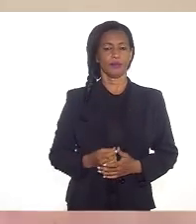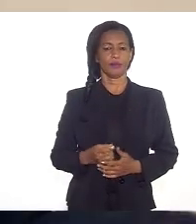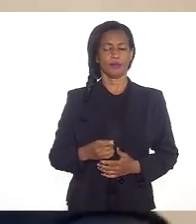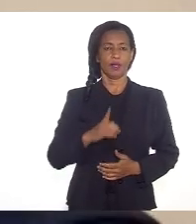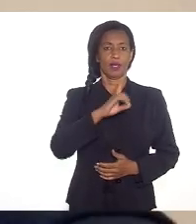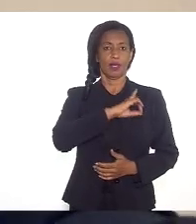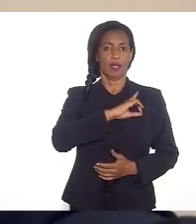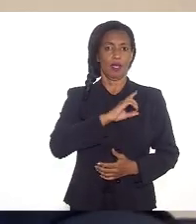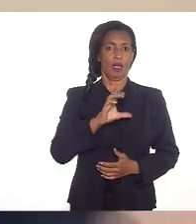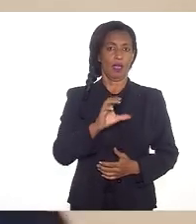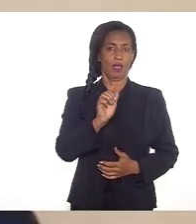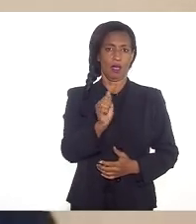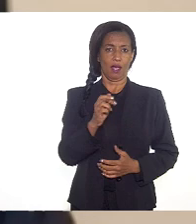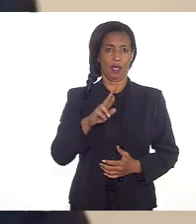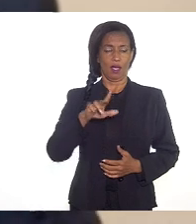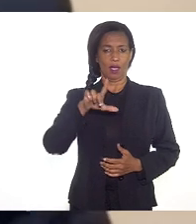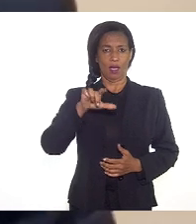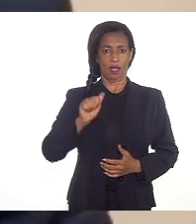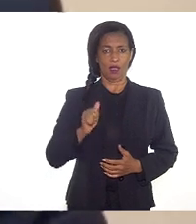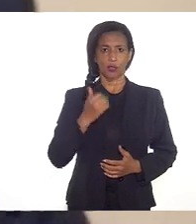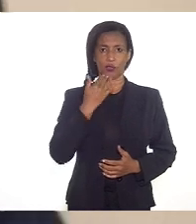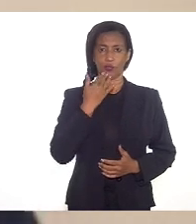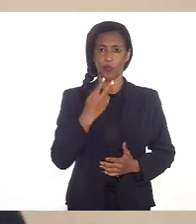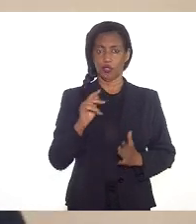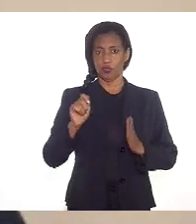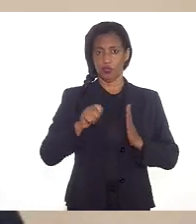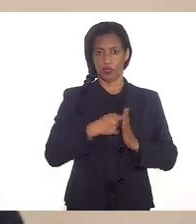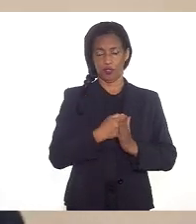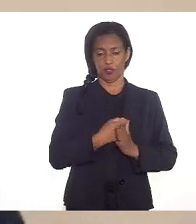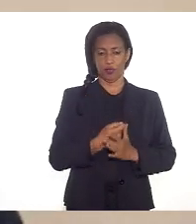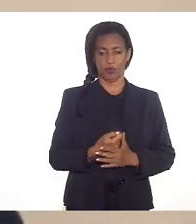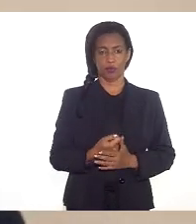delegado Carlos Augusto, pedido de vista do deputado Valdec. Concedido. Me manda isso,